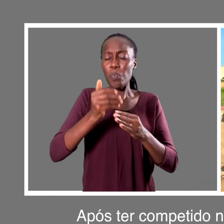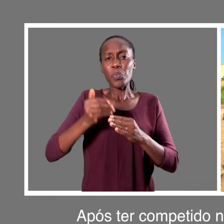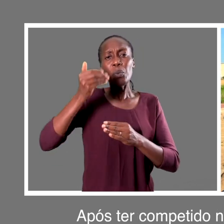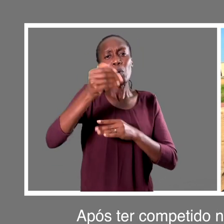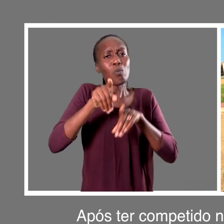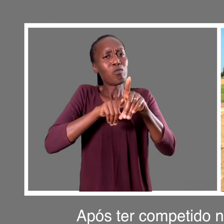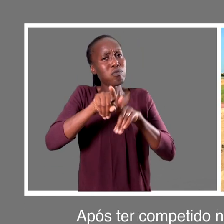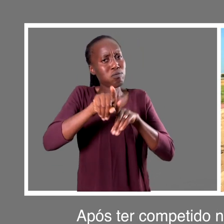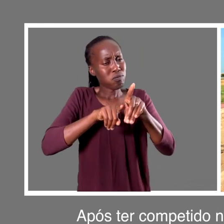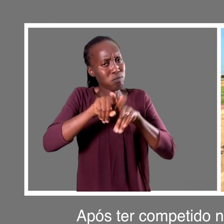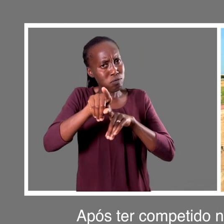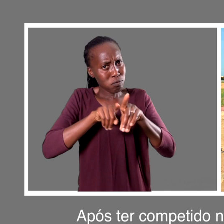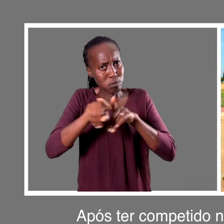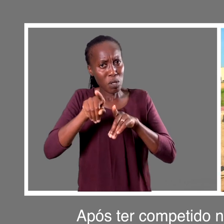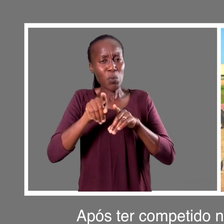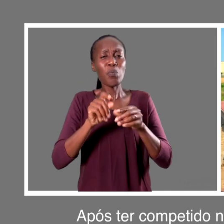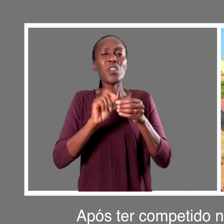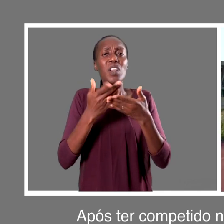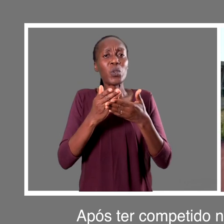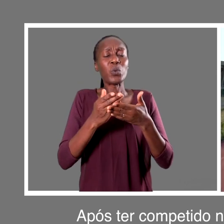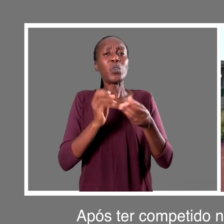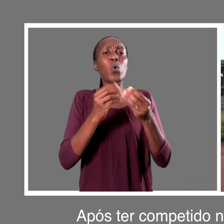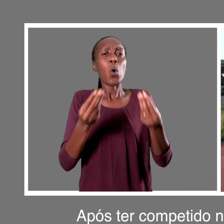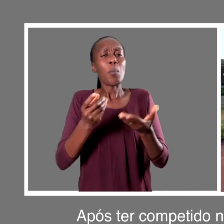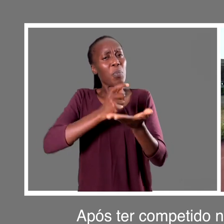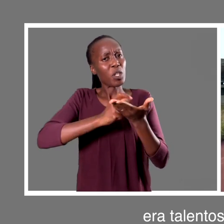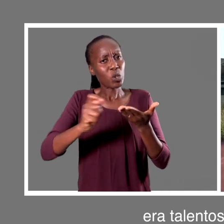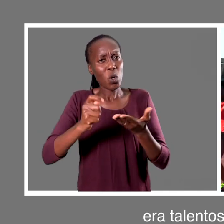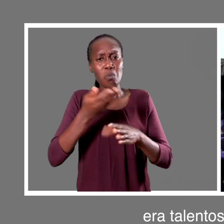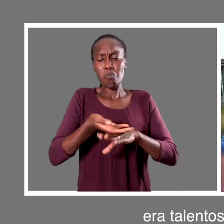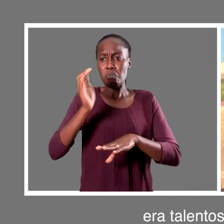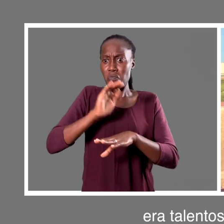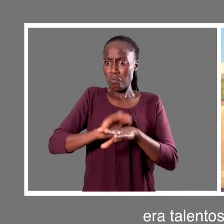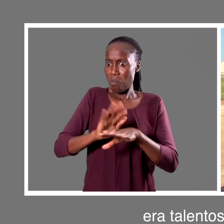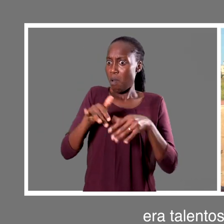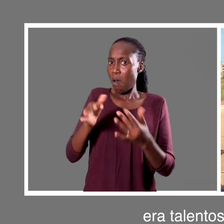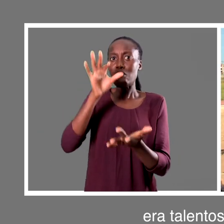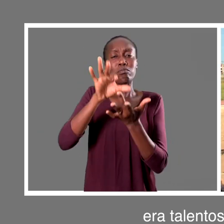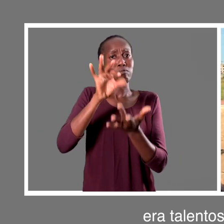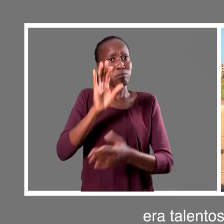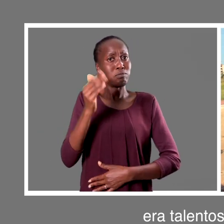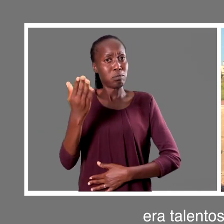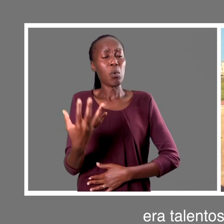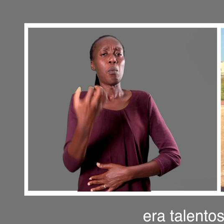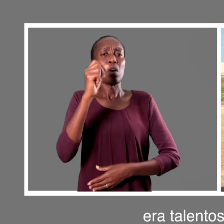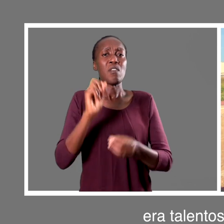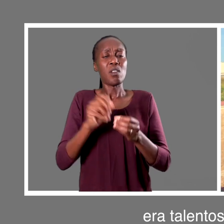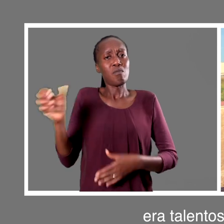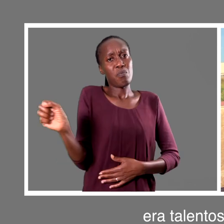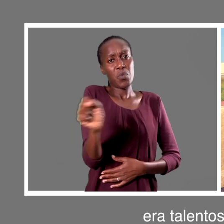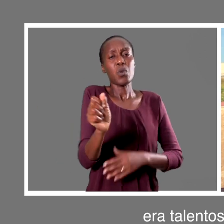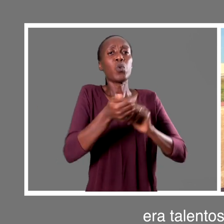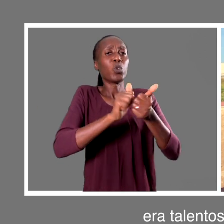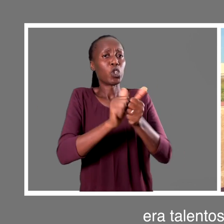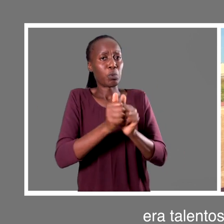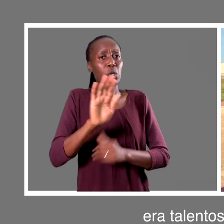E após ter competido no jogo desportivo escolar, era talentosa. Então, pronto, fomos